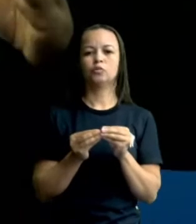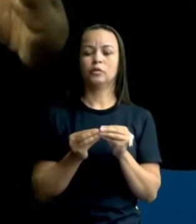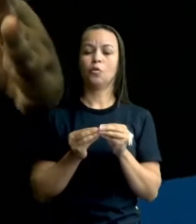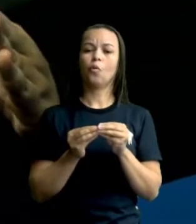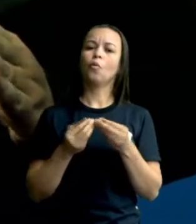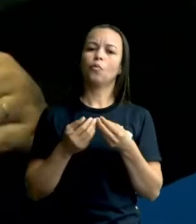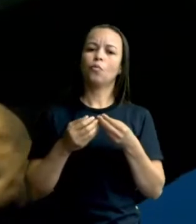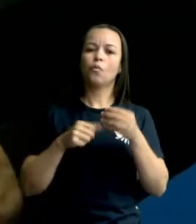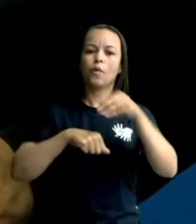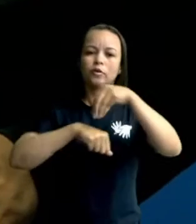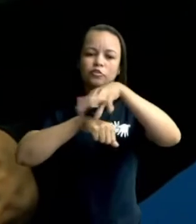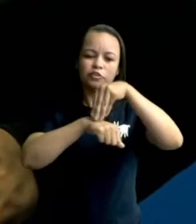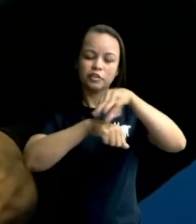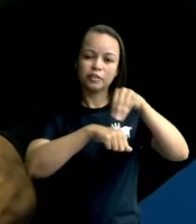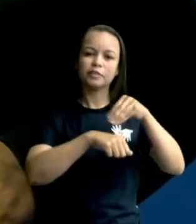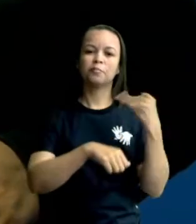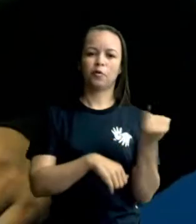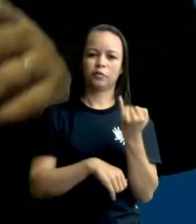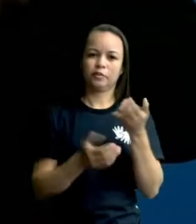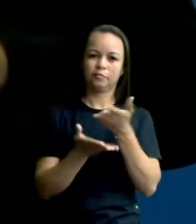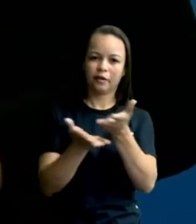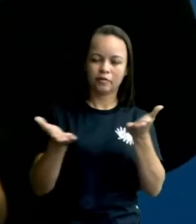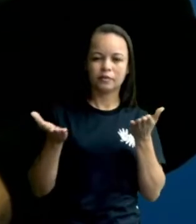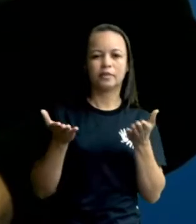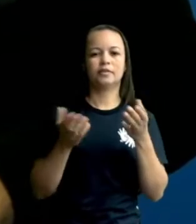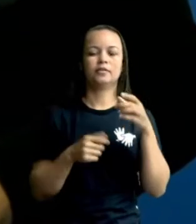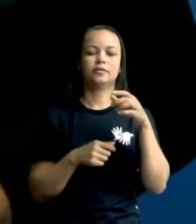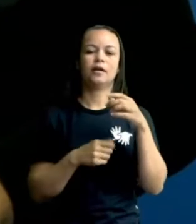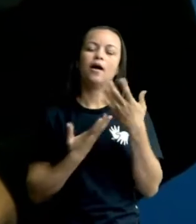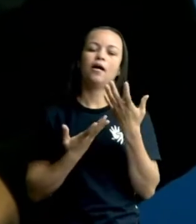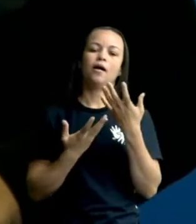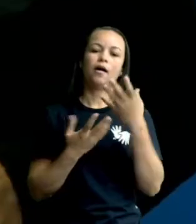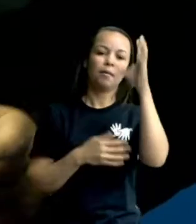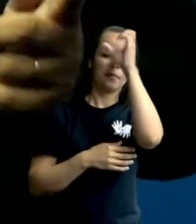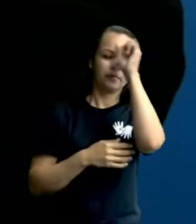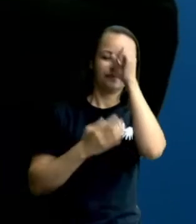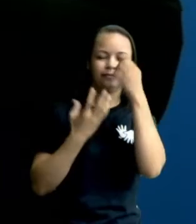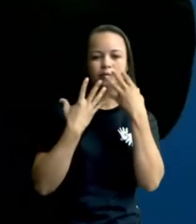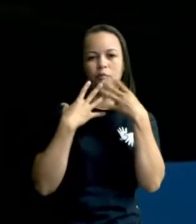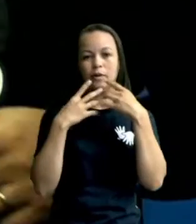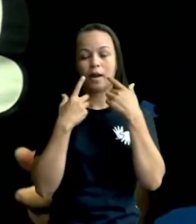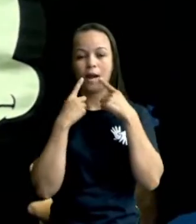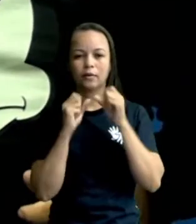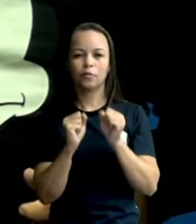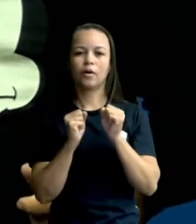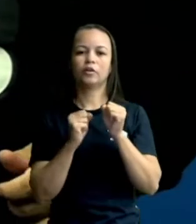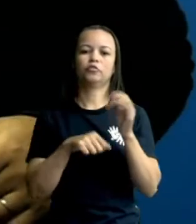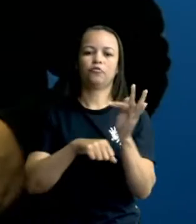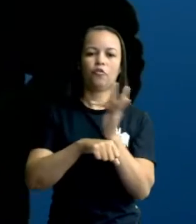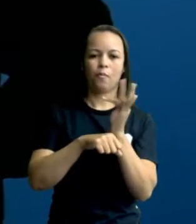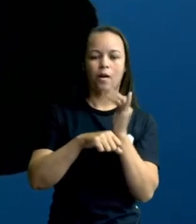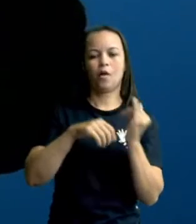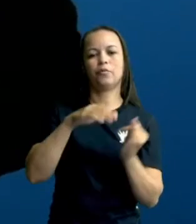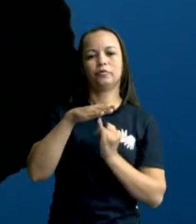importantes para você aprender sobre a linguagem formal e informal, tá bom? Vamos prosseguir.